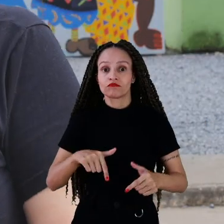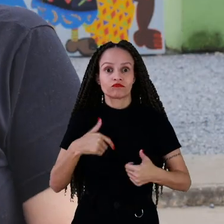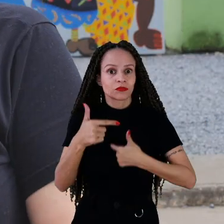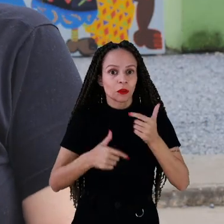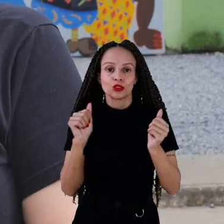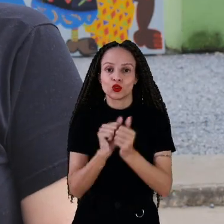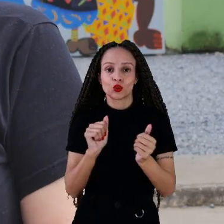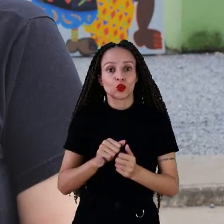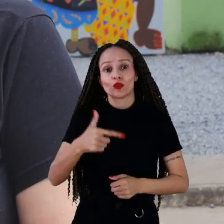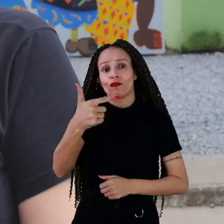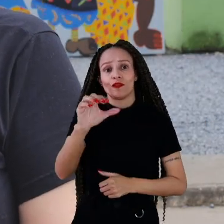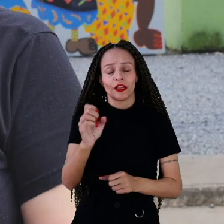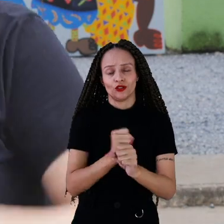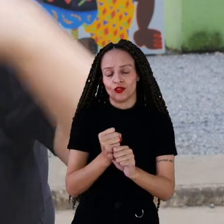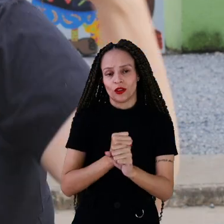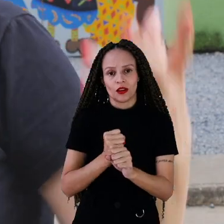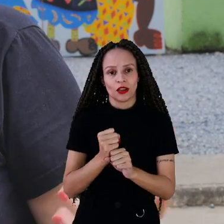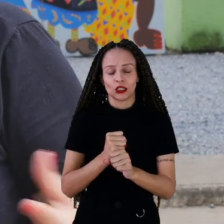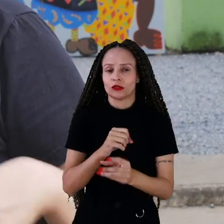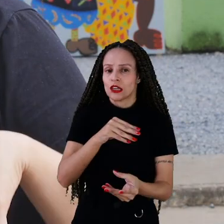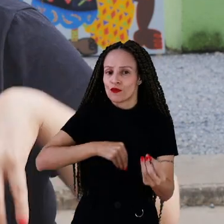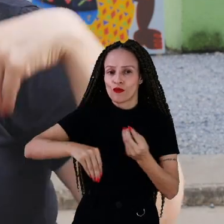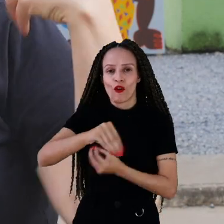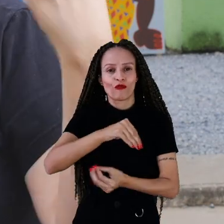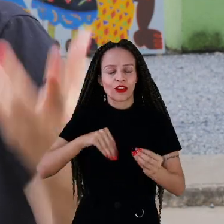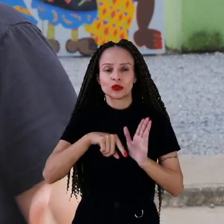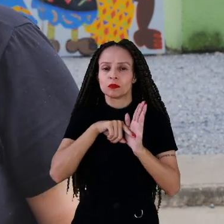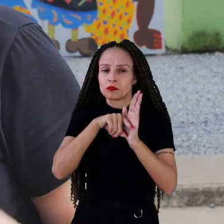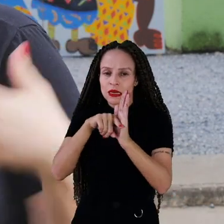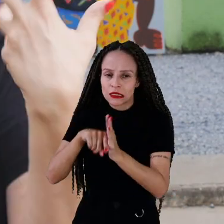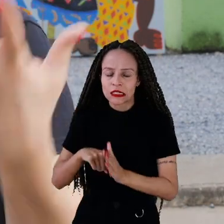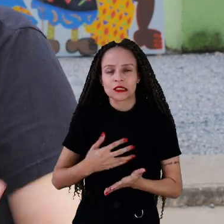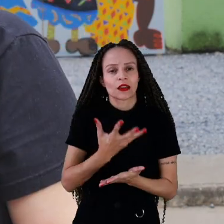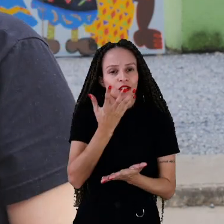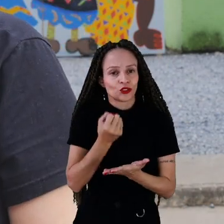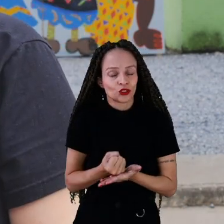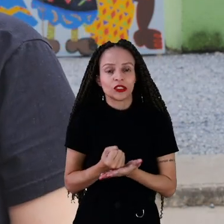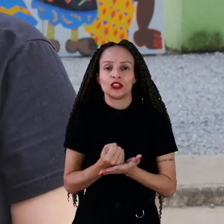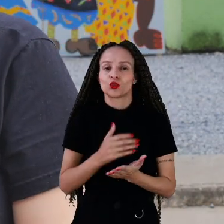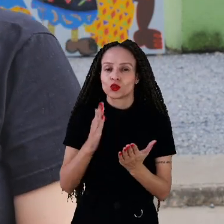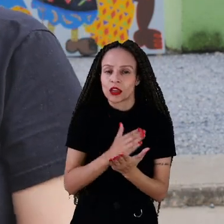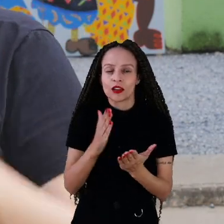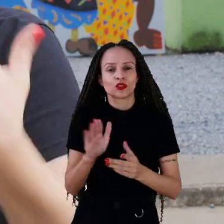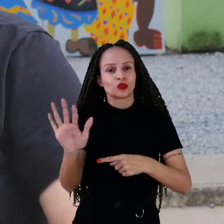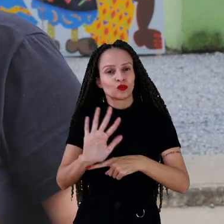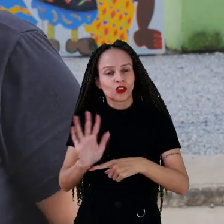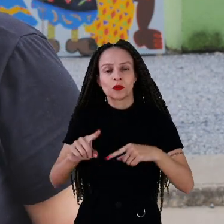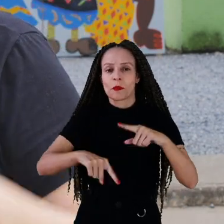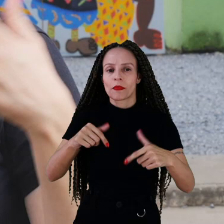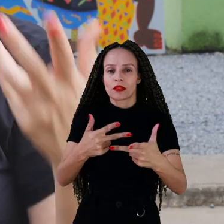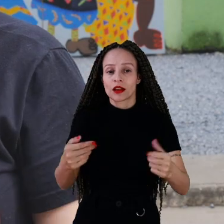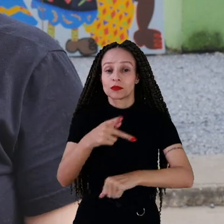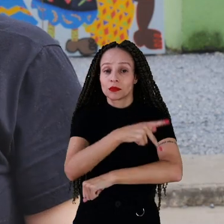com a gente assim há décadas, há 20 anos. Envolvido nessas pesquisas, nesses registros, nos livros,